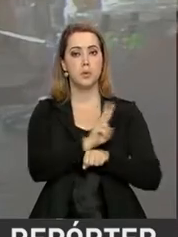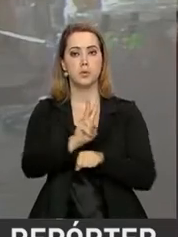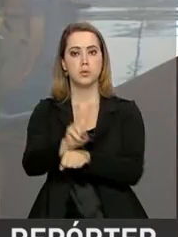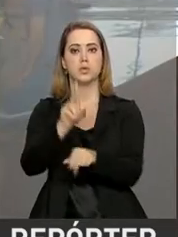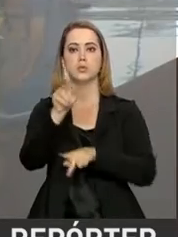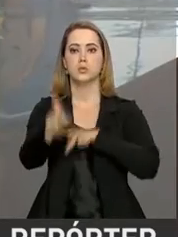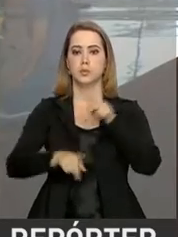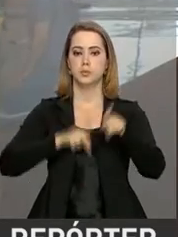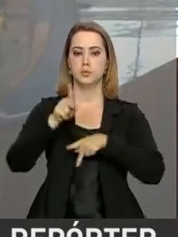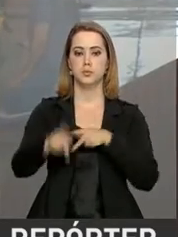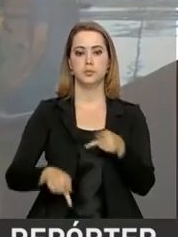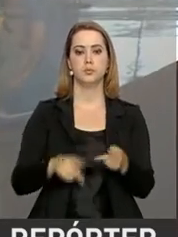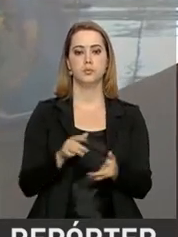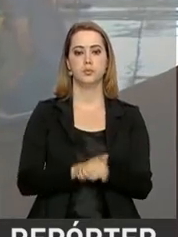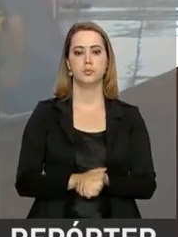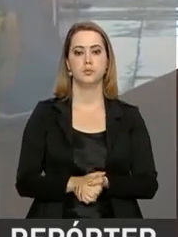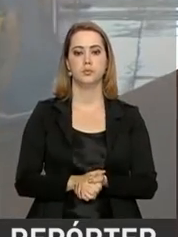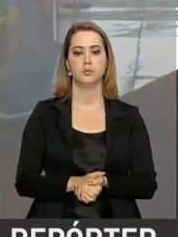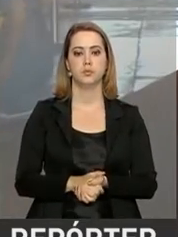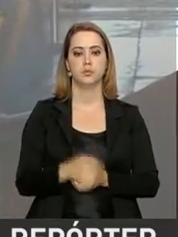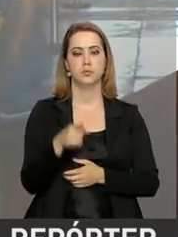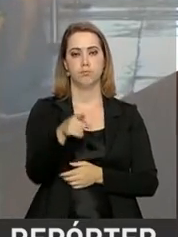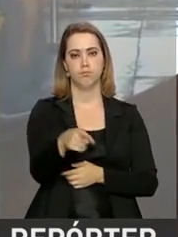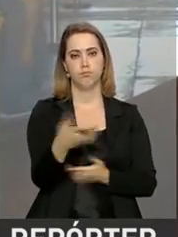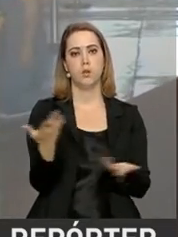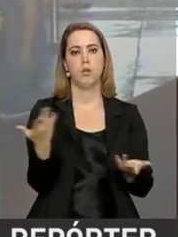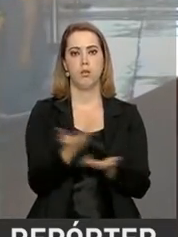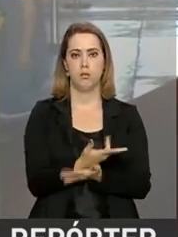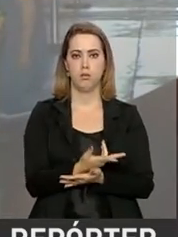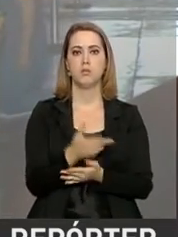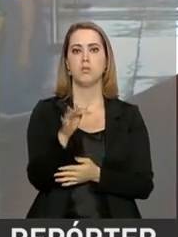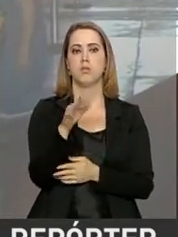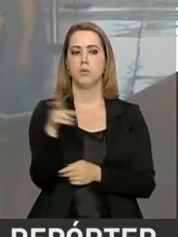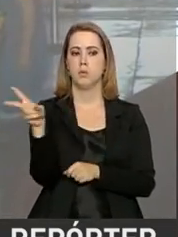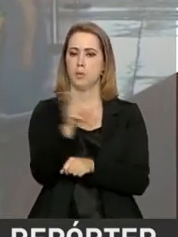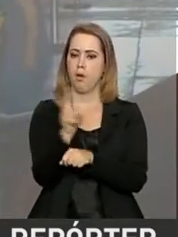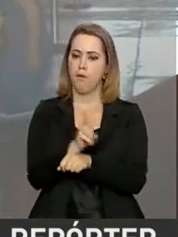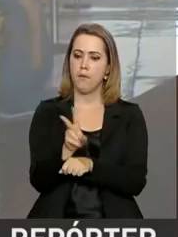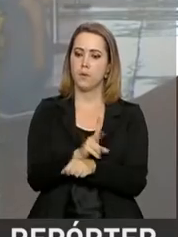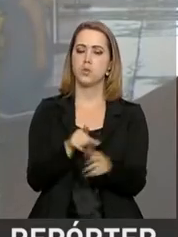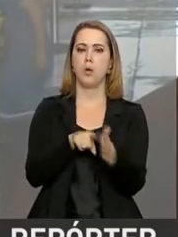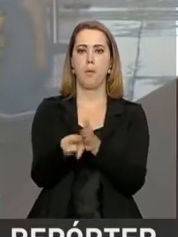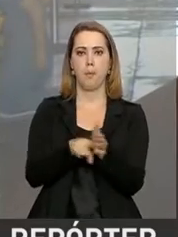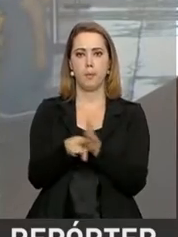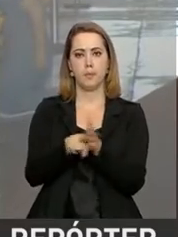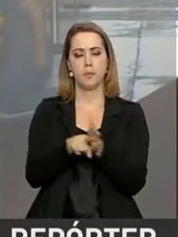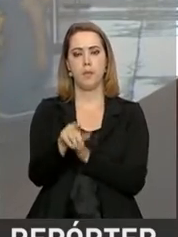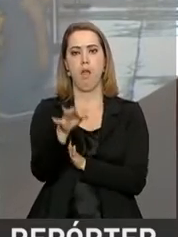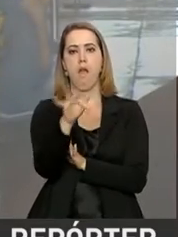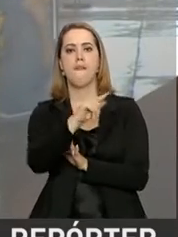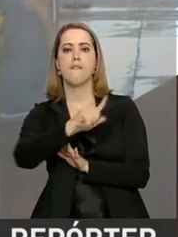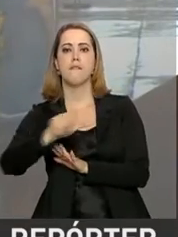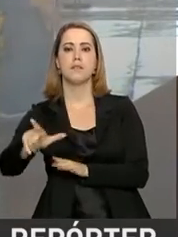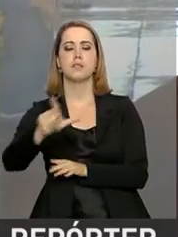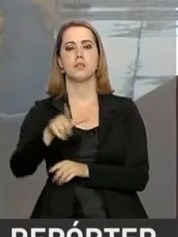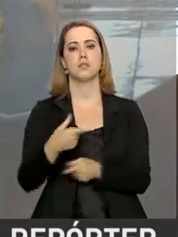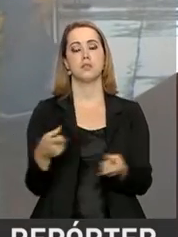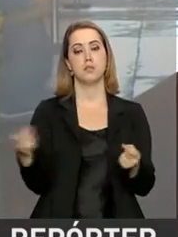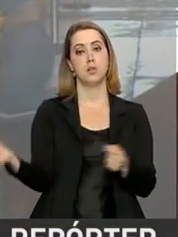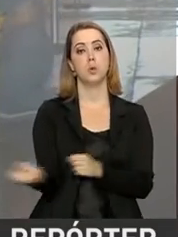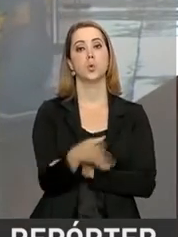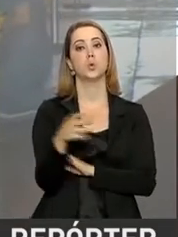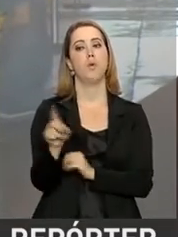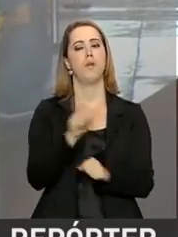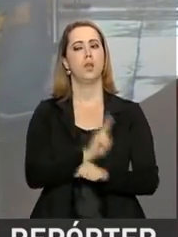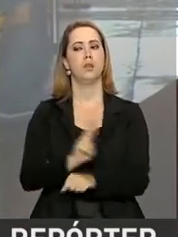população isso aqui é a ponta final de uma ação fiscal conduzida o a principal característica do ala moderna que é